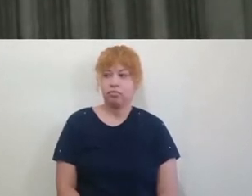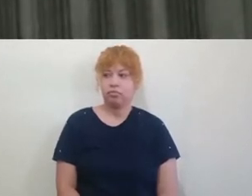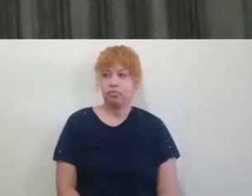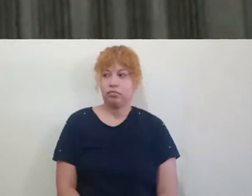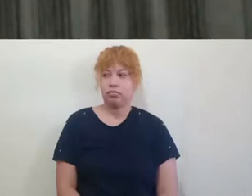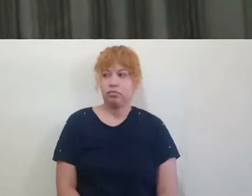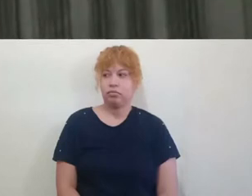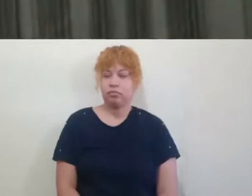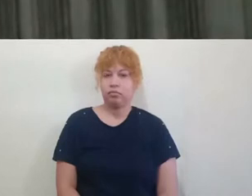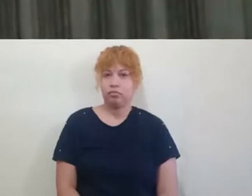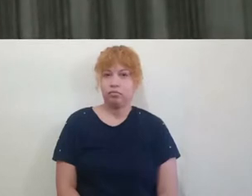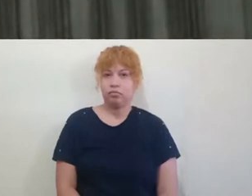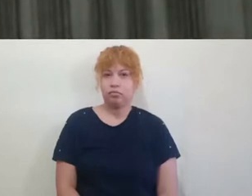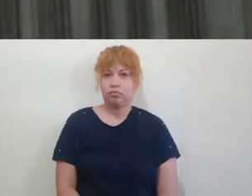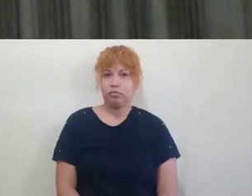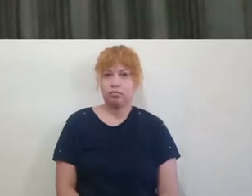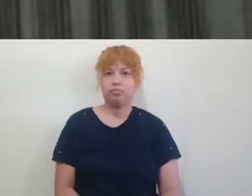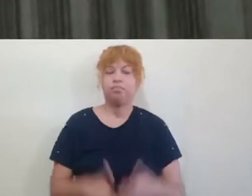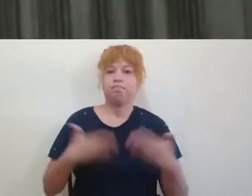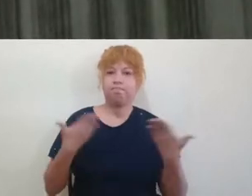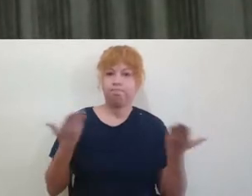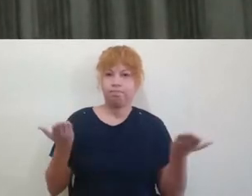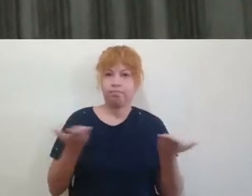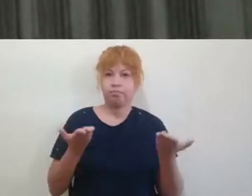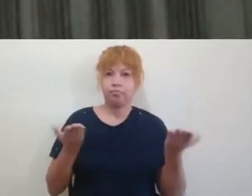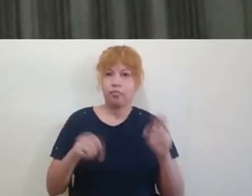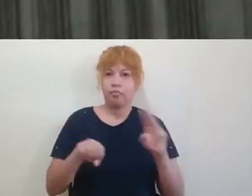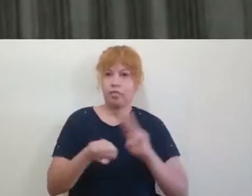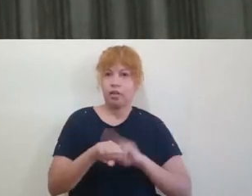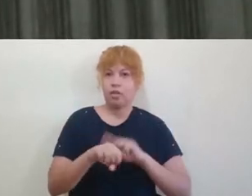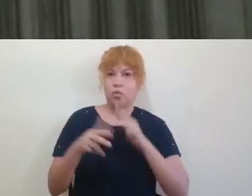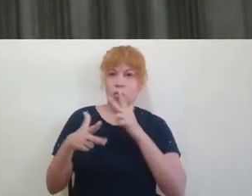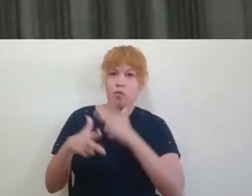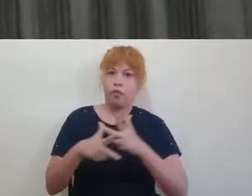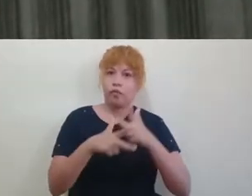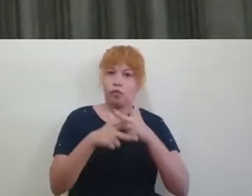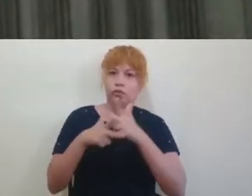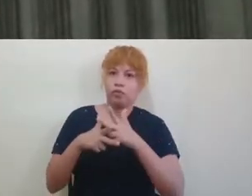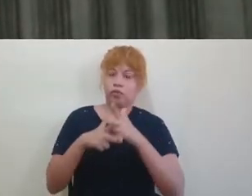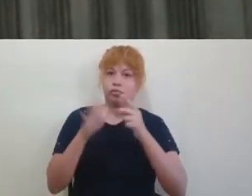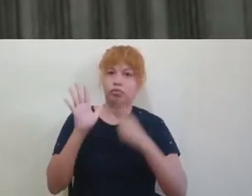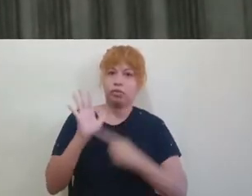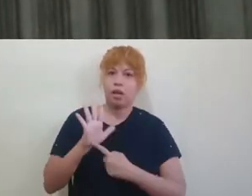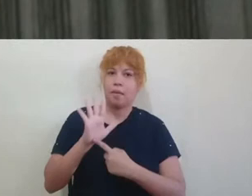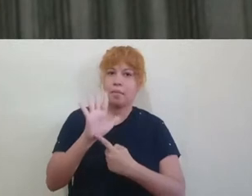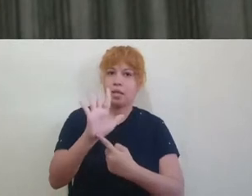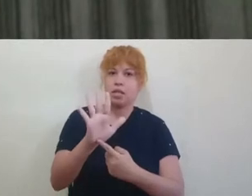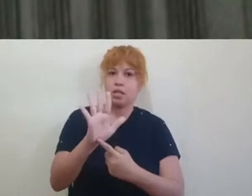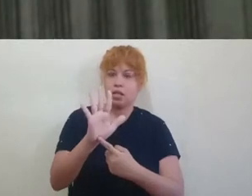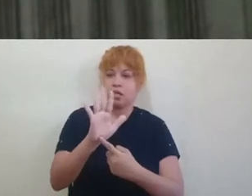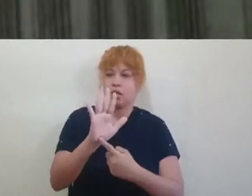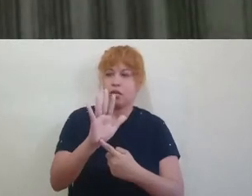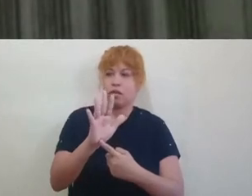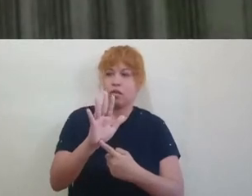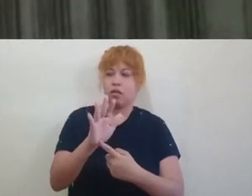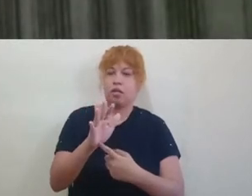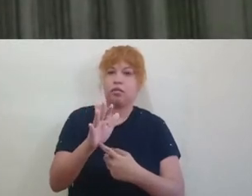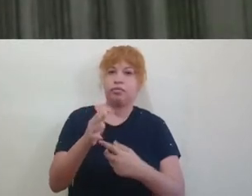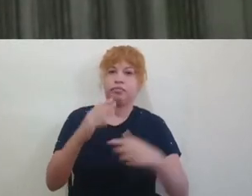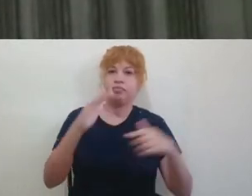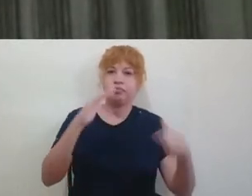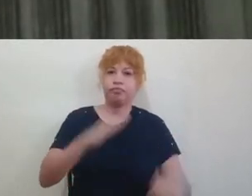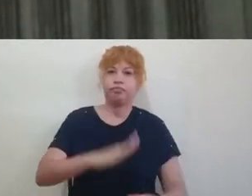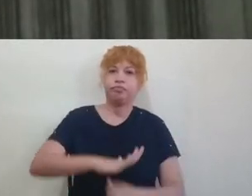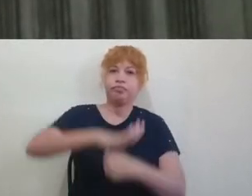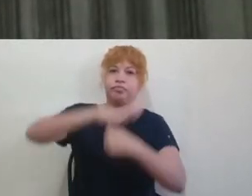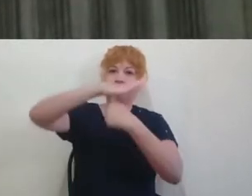solenidade. Cumprimento a professora Maria do Socorro de Lima Oliveira, pró-reitora, nossa pró-reitora de ensino de graduação,